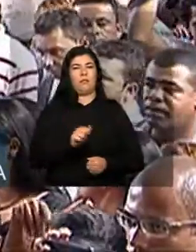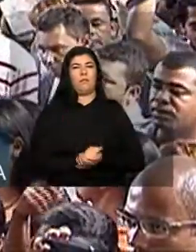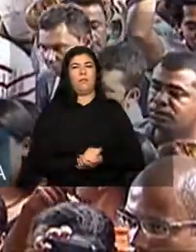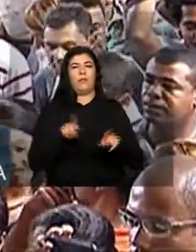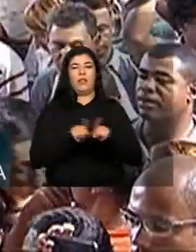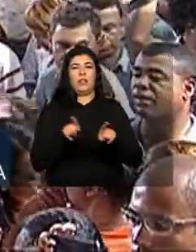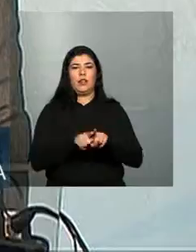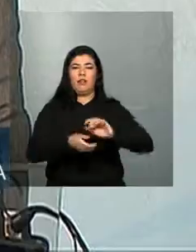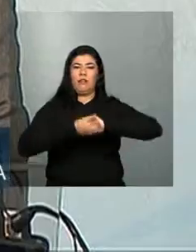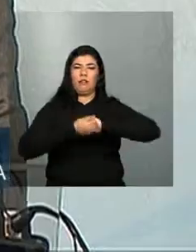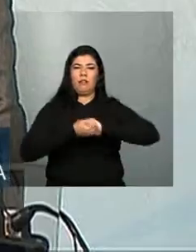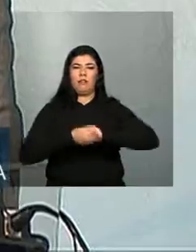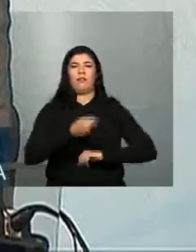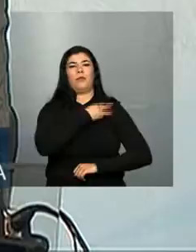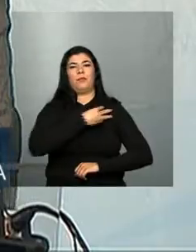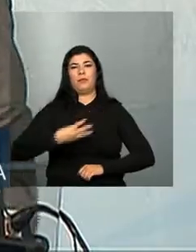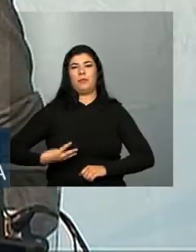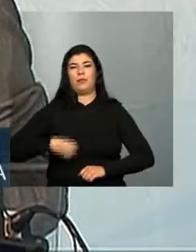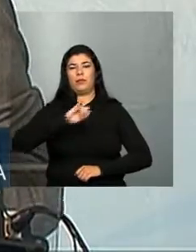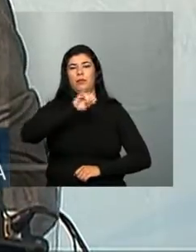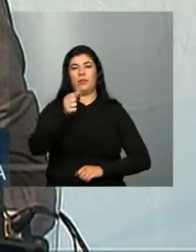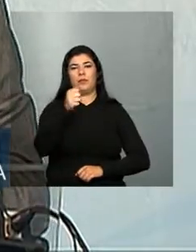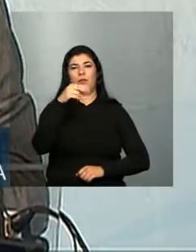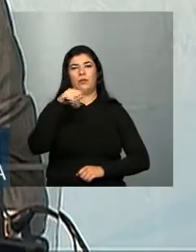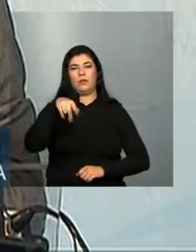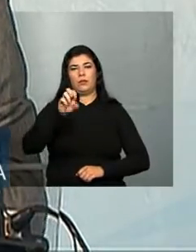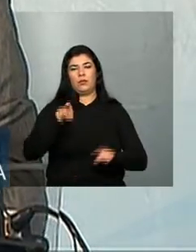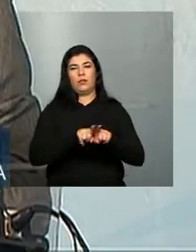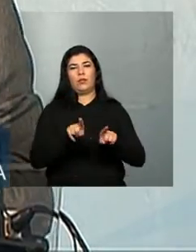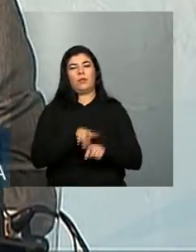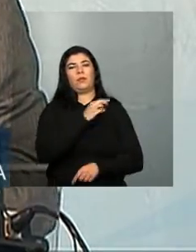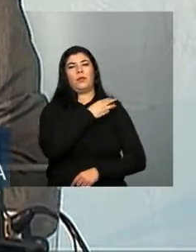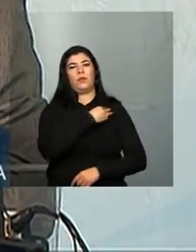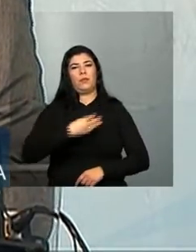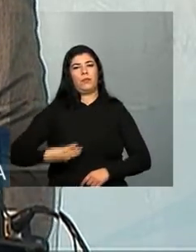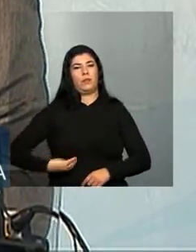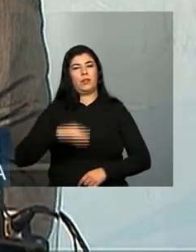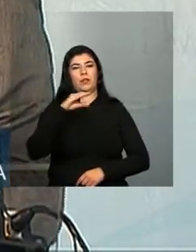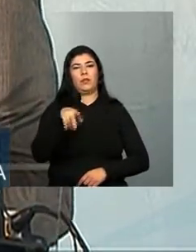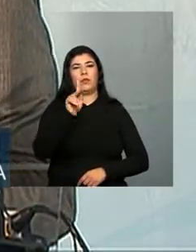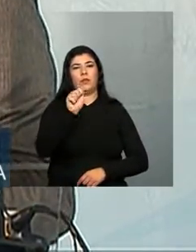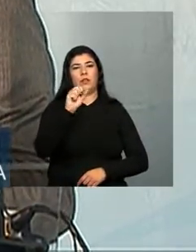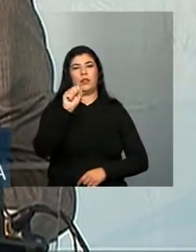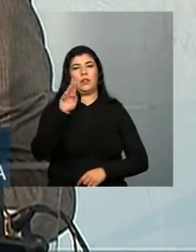Quero saudar e abraçar o ministro Jacques Wagner, o ministro Kassab e dizer,